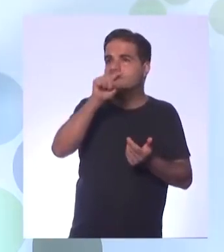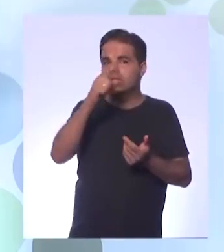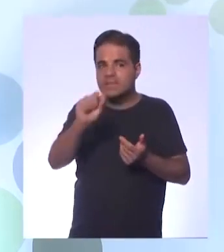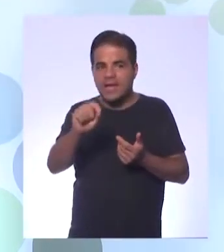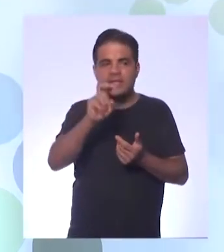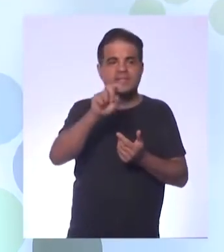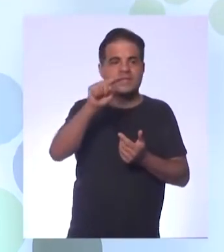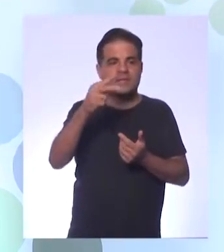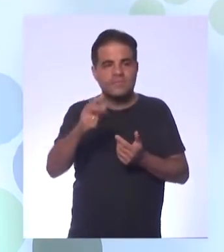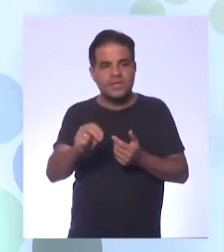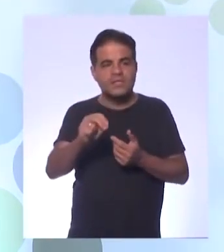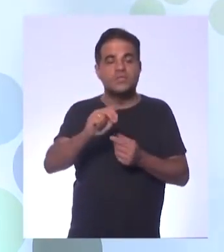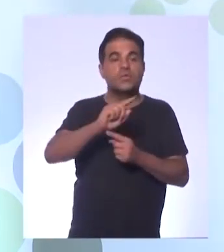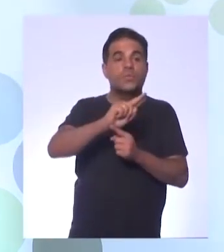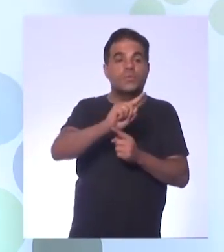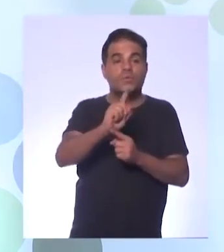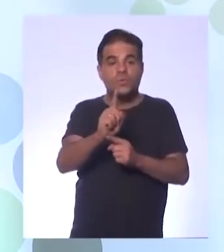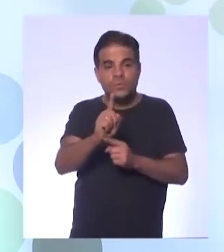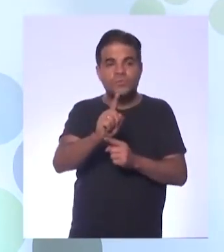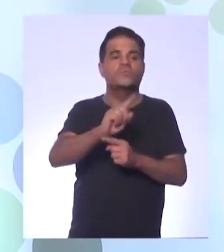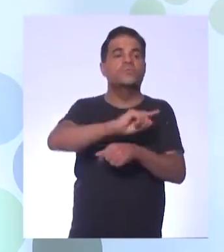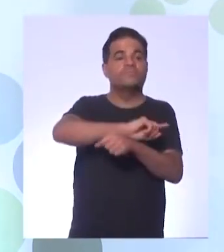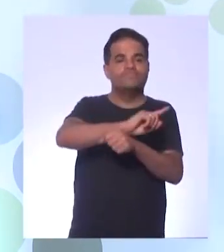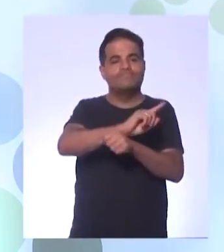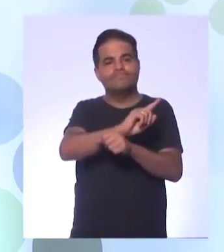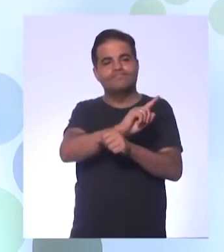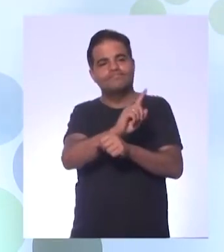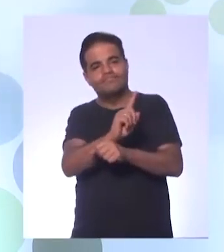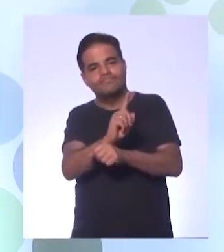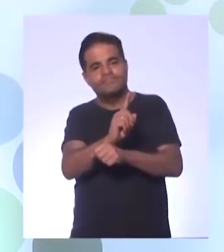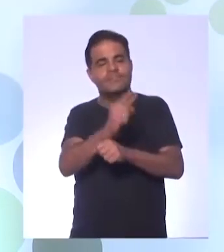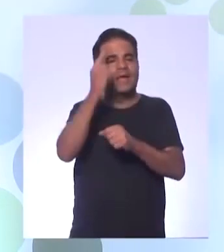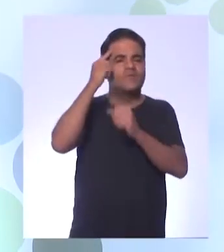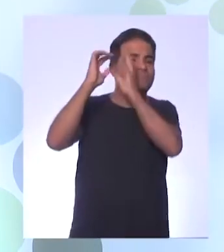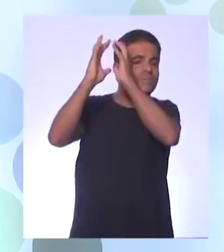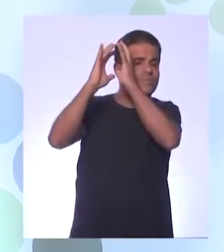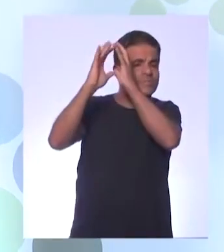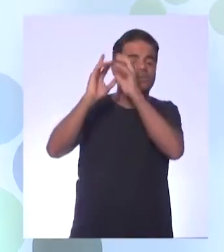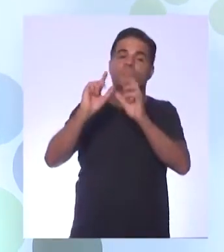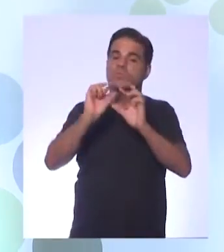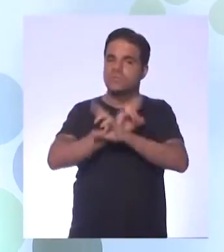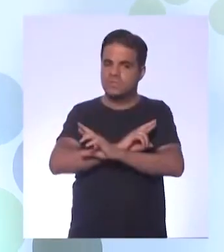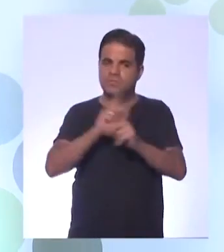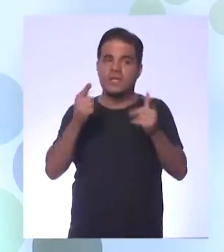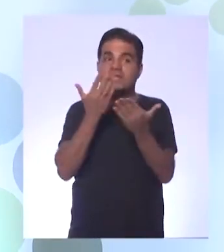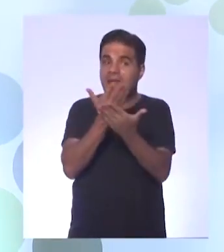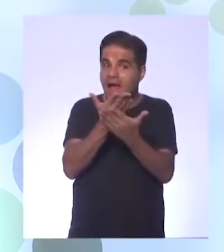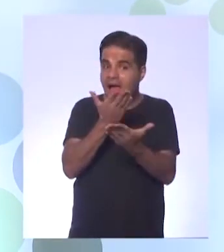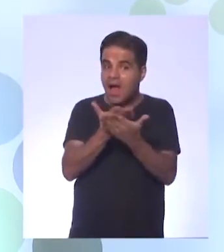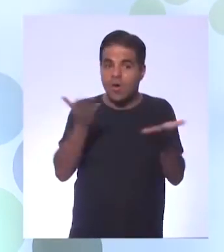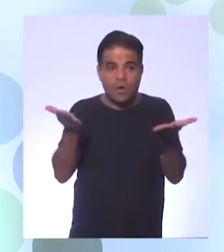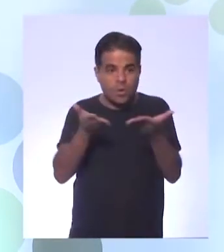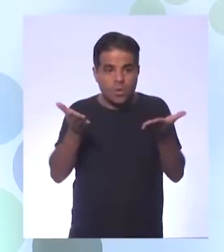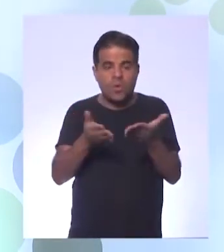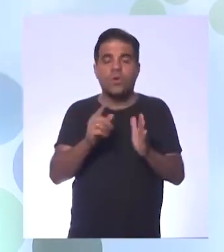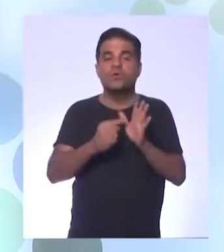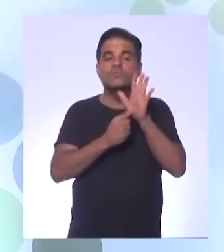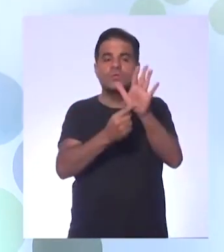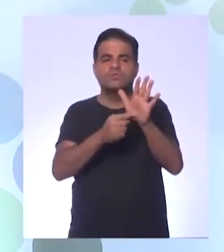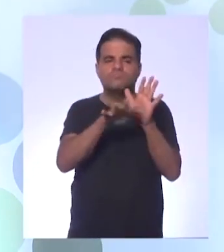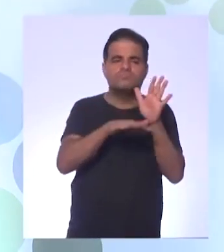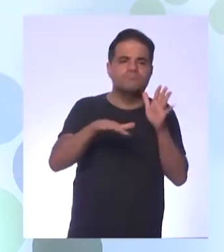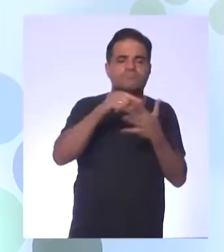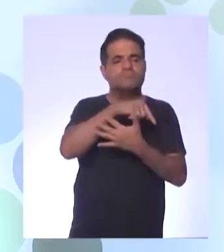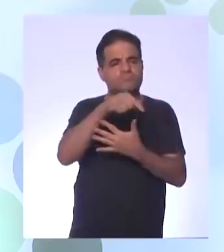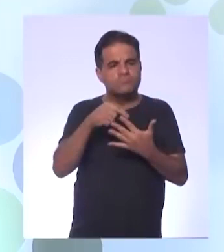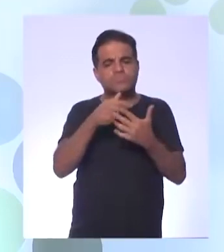o ponteiro do minuto vai andar e o da hora também vai se deslocar um pouquinho. Aí o raciocínio é diferente, tá bom? Na aula de hoje, a gente só vai abranger essas